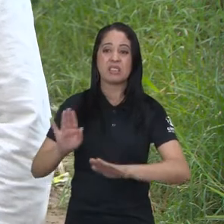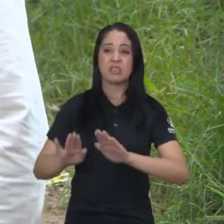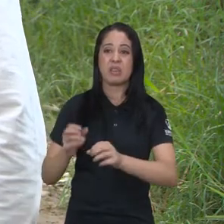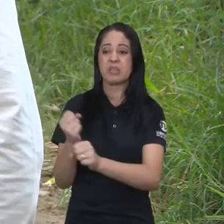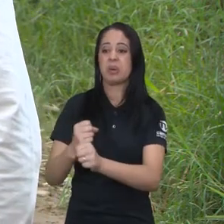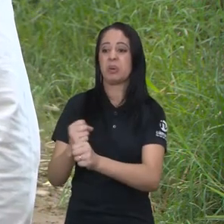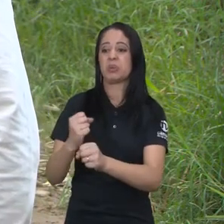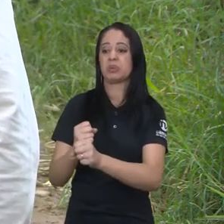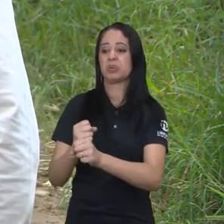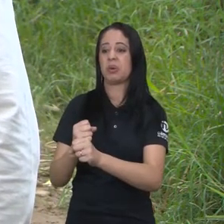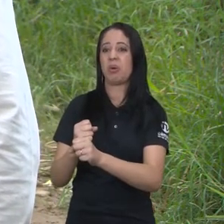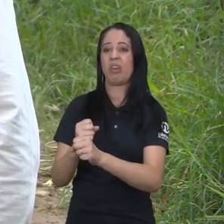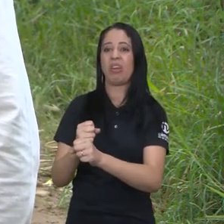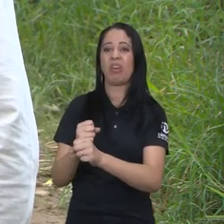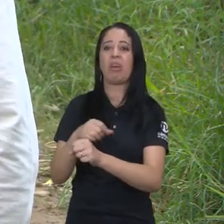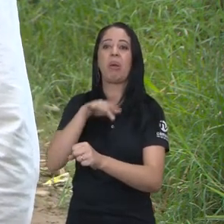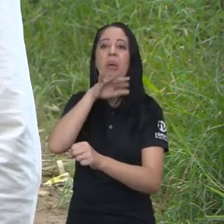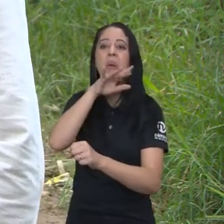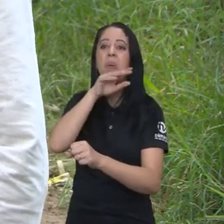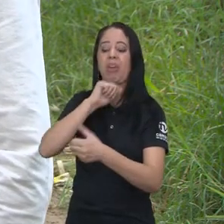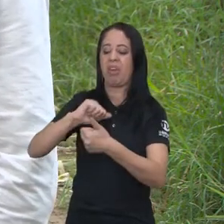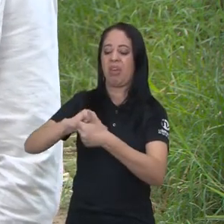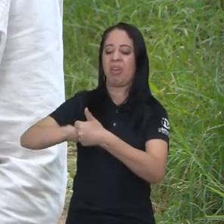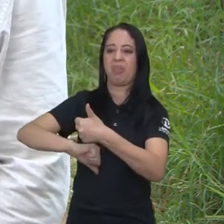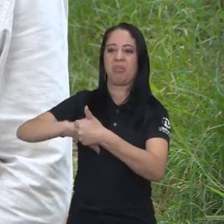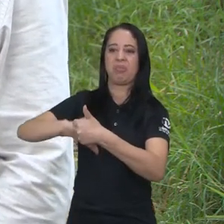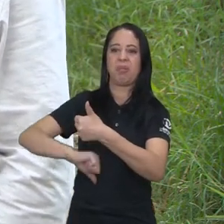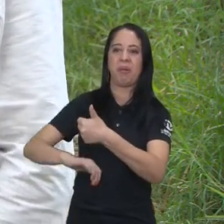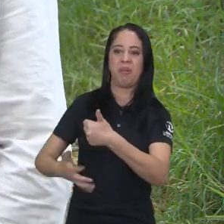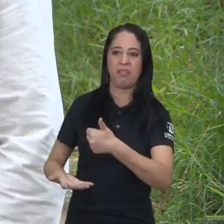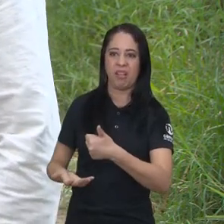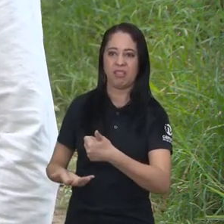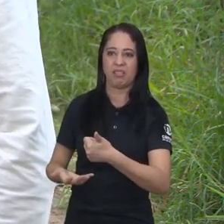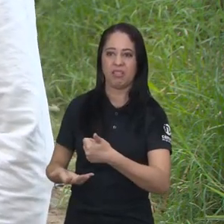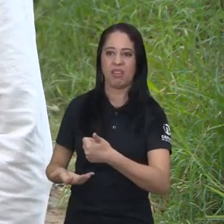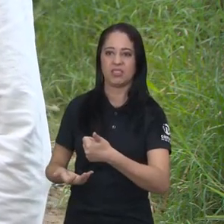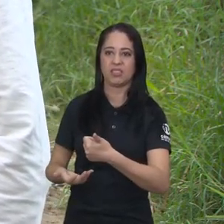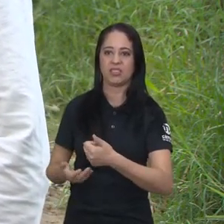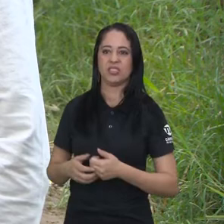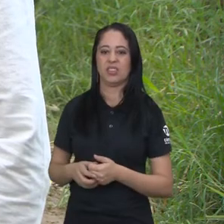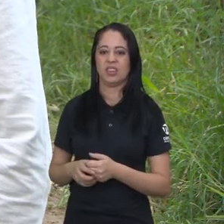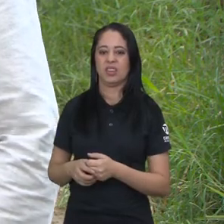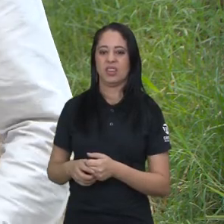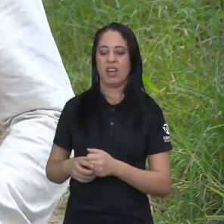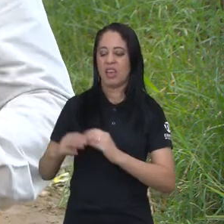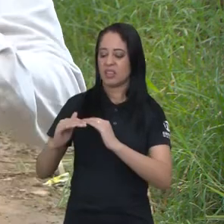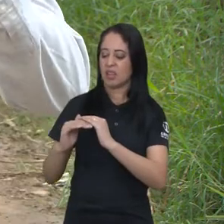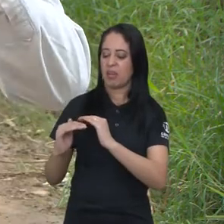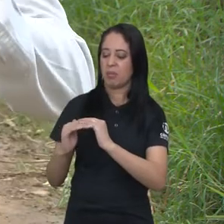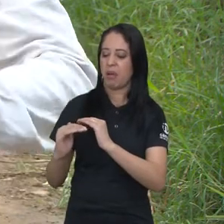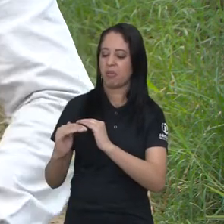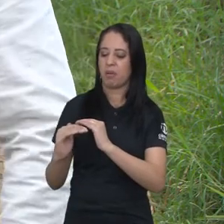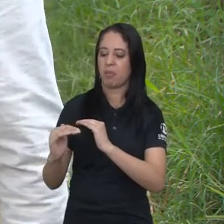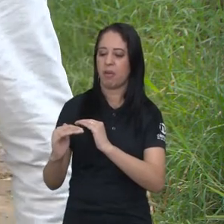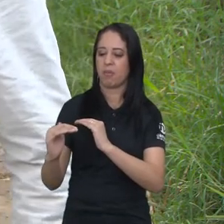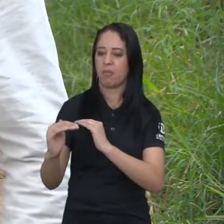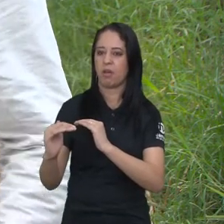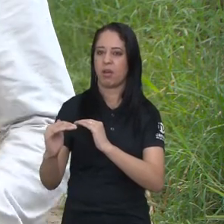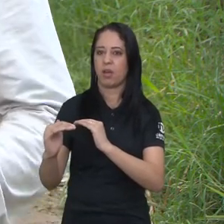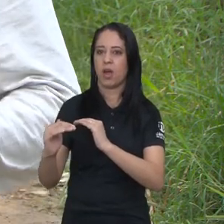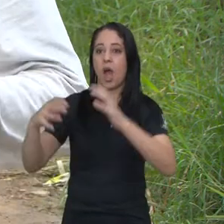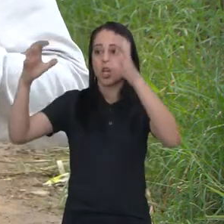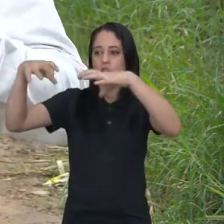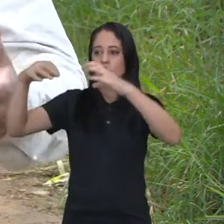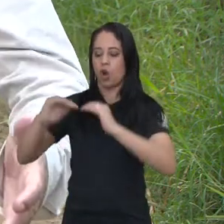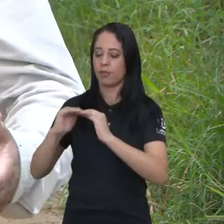chuva essa chuva já leva esse cascar em que foi colocado aqui ou trabalho que foi feito ele é jogado Água